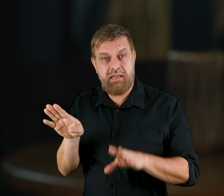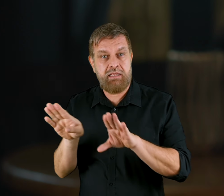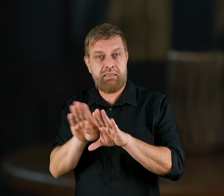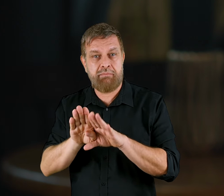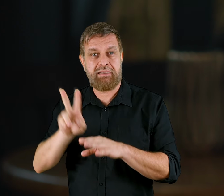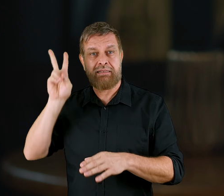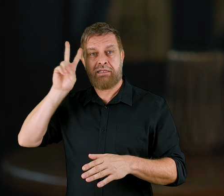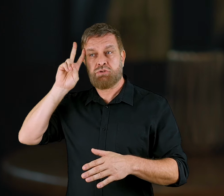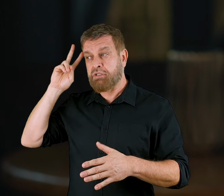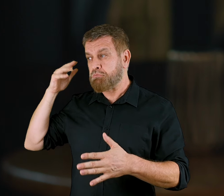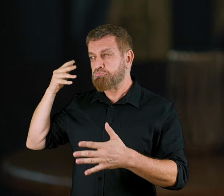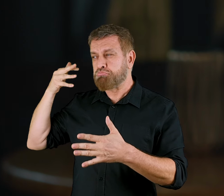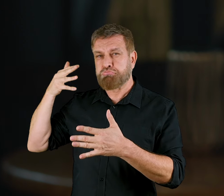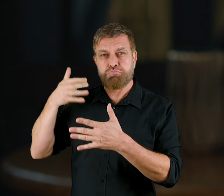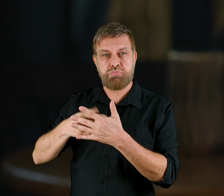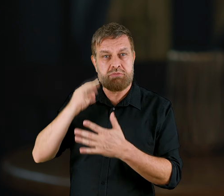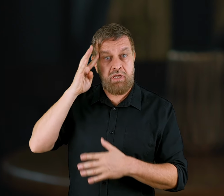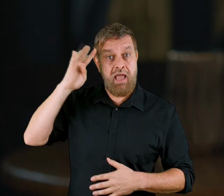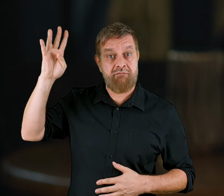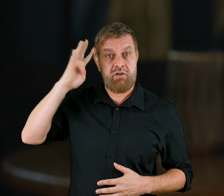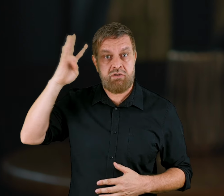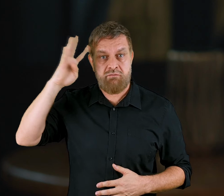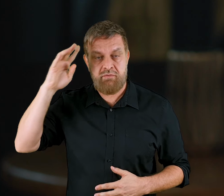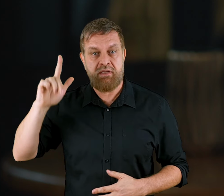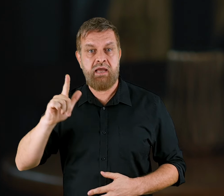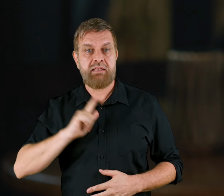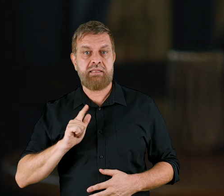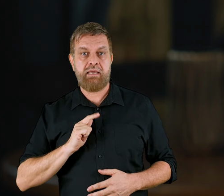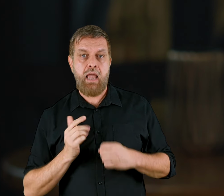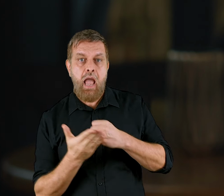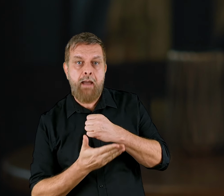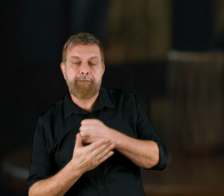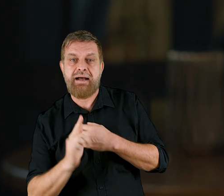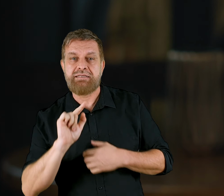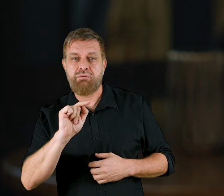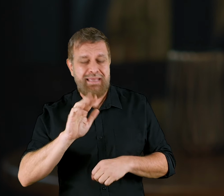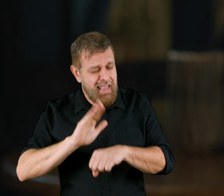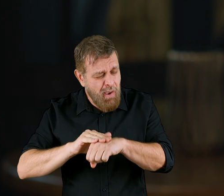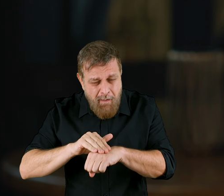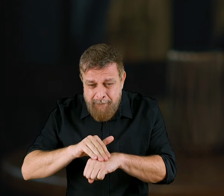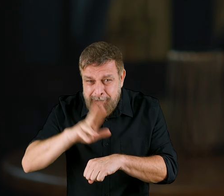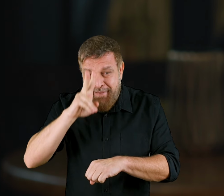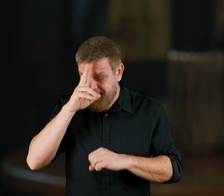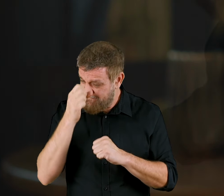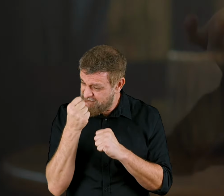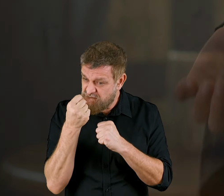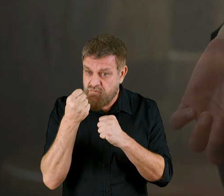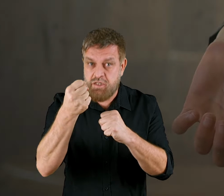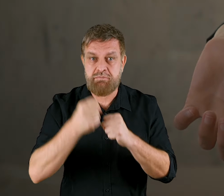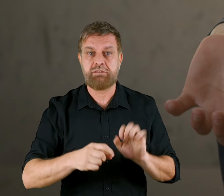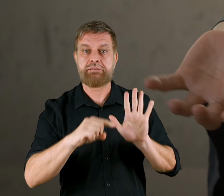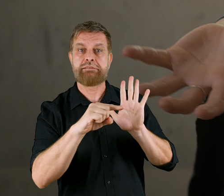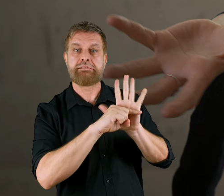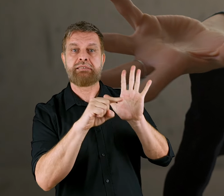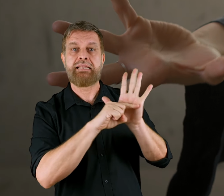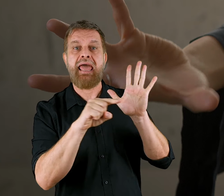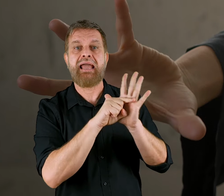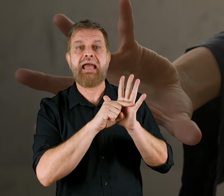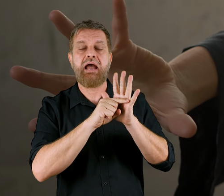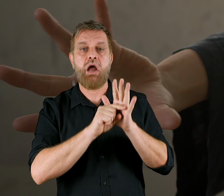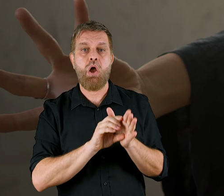toda a história da filosofia, a filosofia hegeliana é a filosofia que mais fortemente nega o conceito de